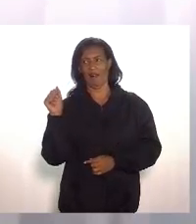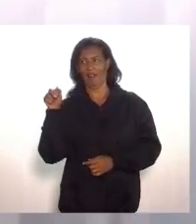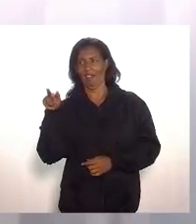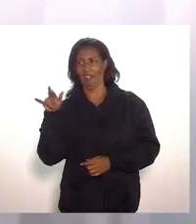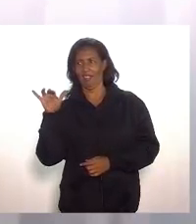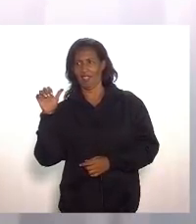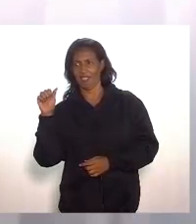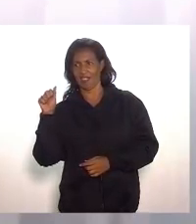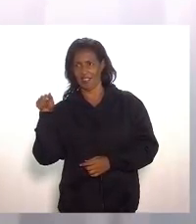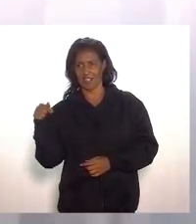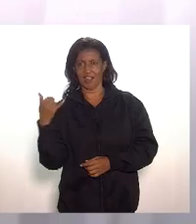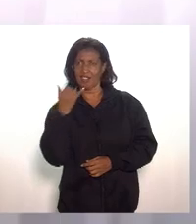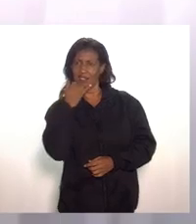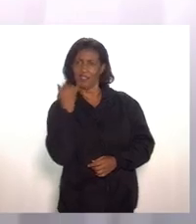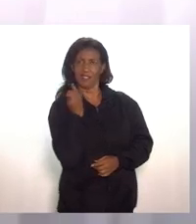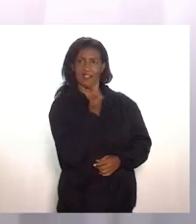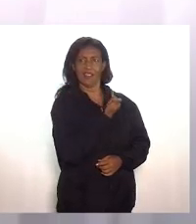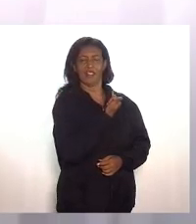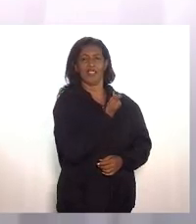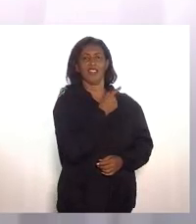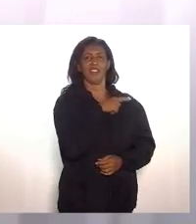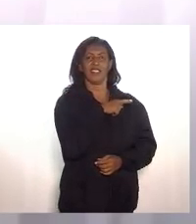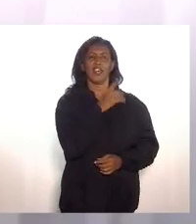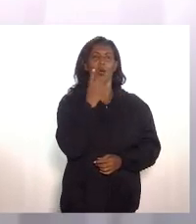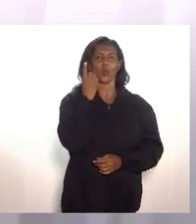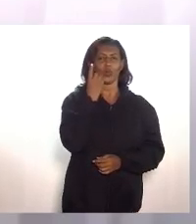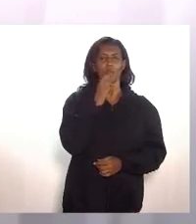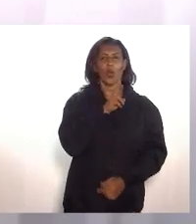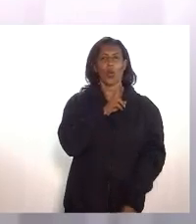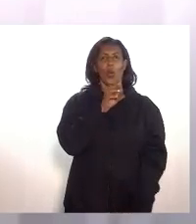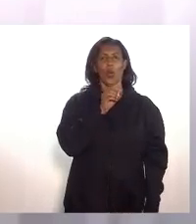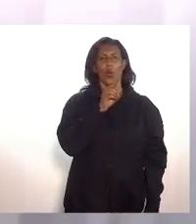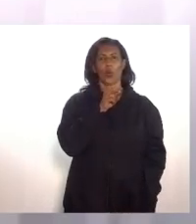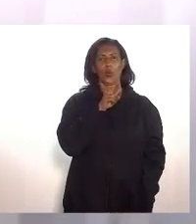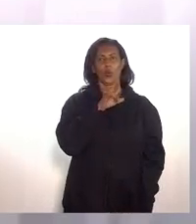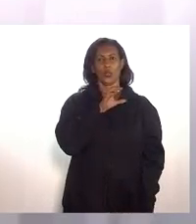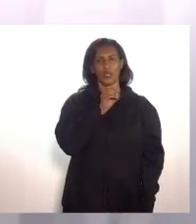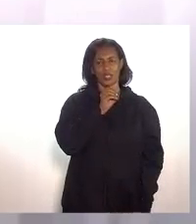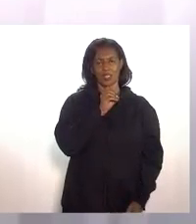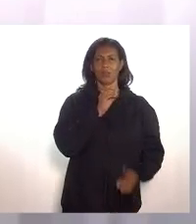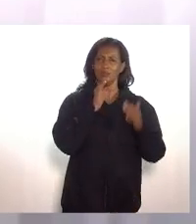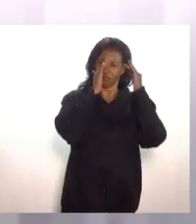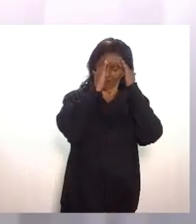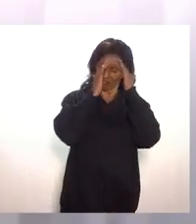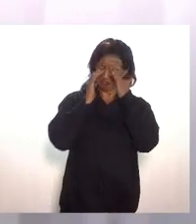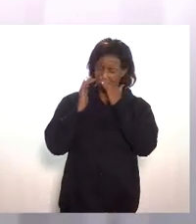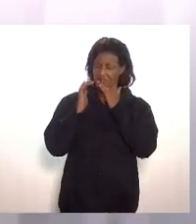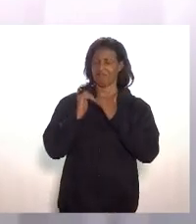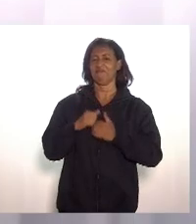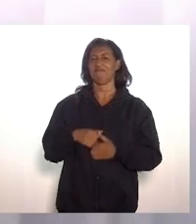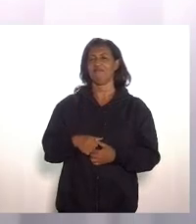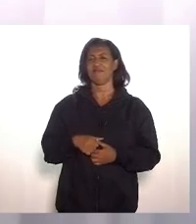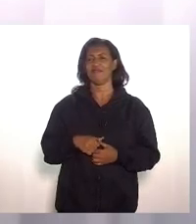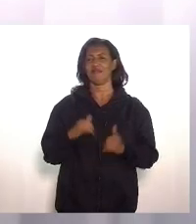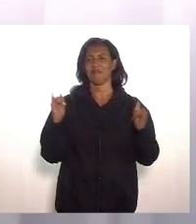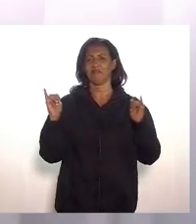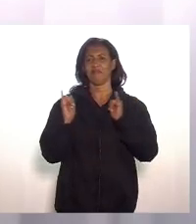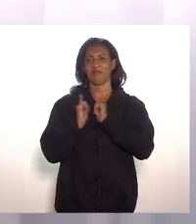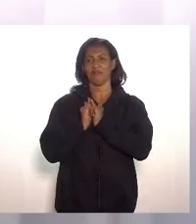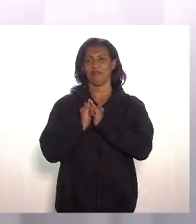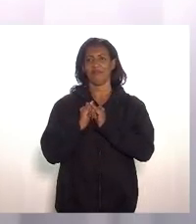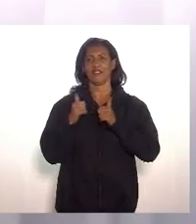que colocou o seu pedido de desculpas, e ao deputado Rodrigo Amorim por acatar e de forma carinhosa aí